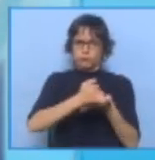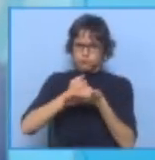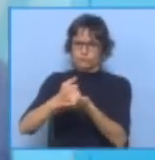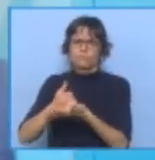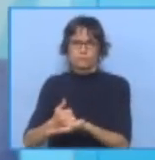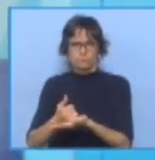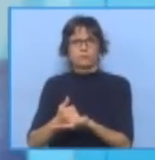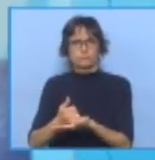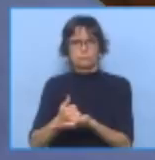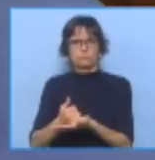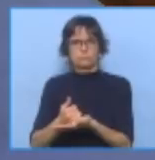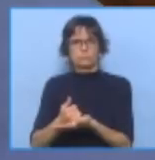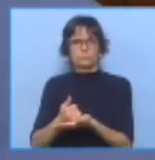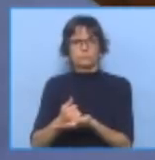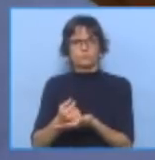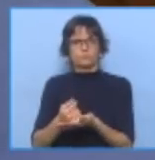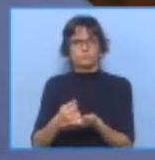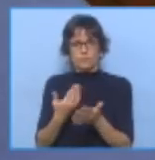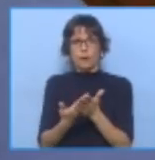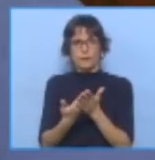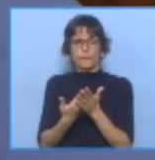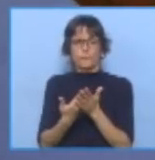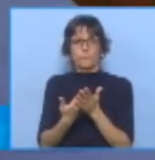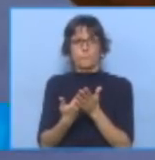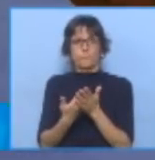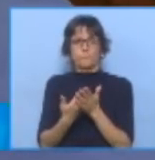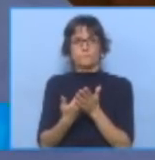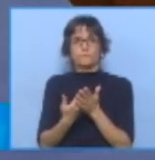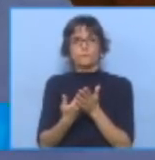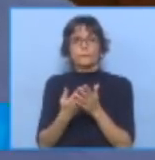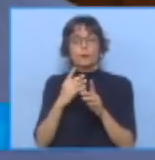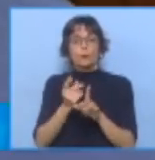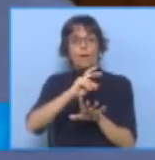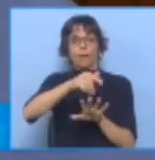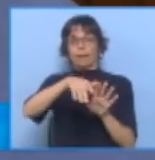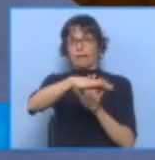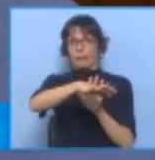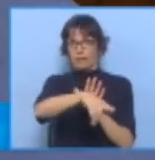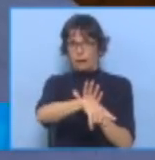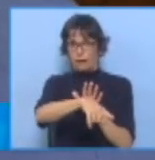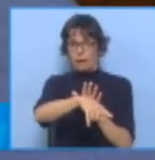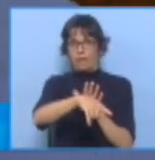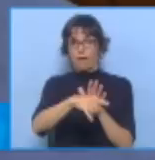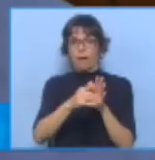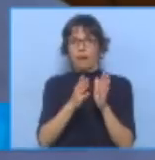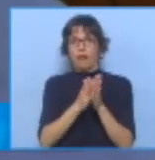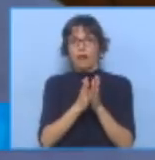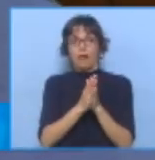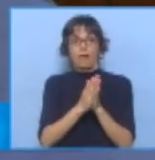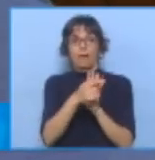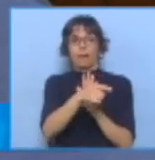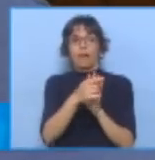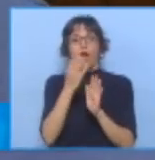necessário para a Terra Santa. Porque a Terra Santa não pode ser só para visitar as